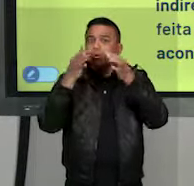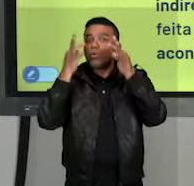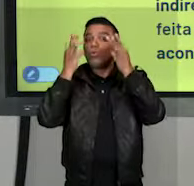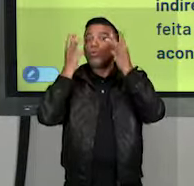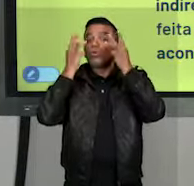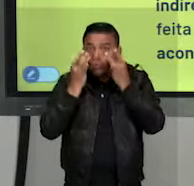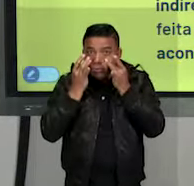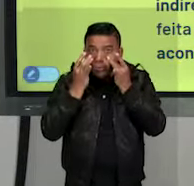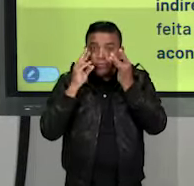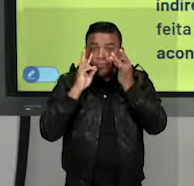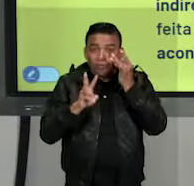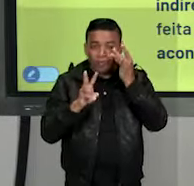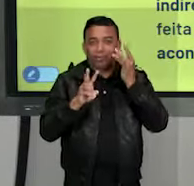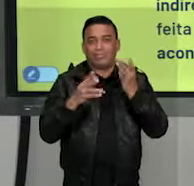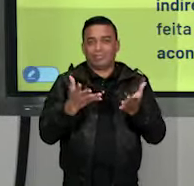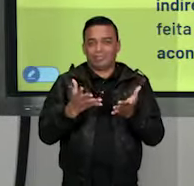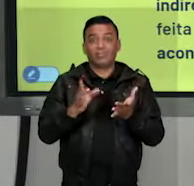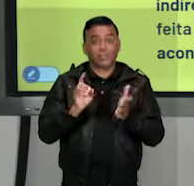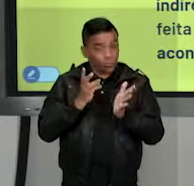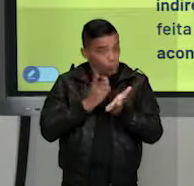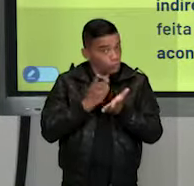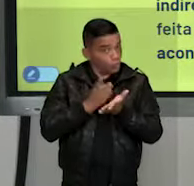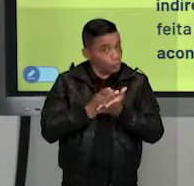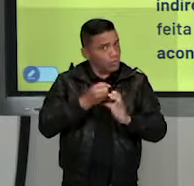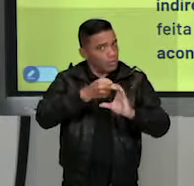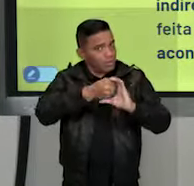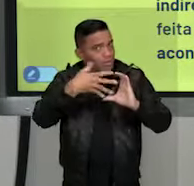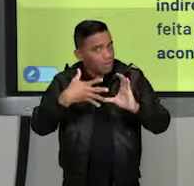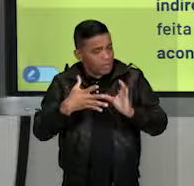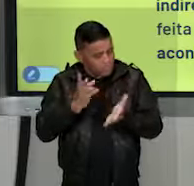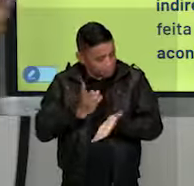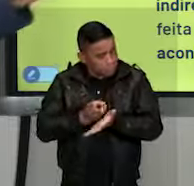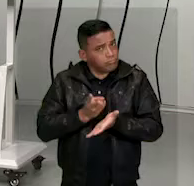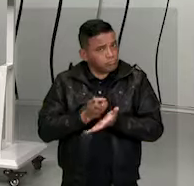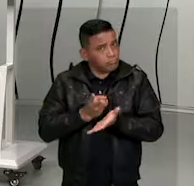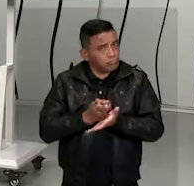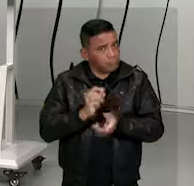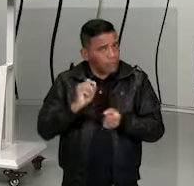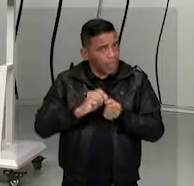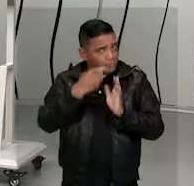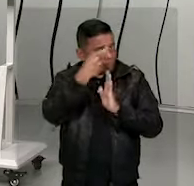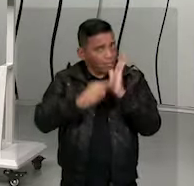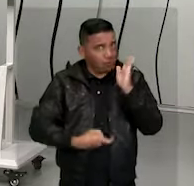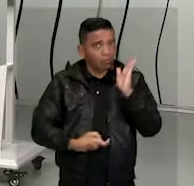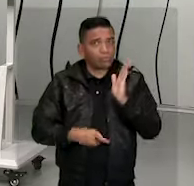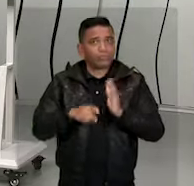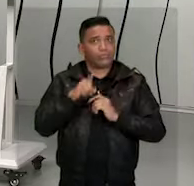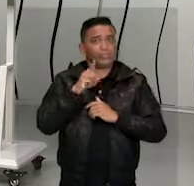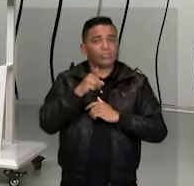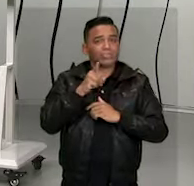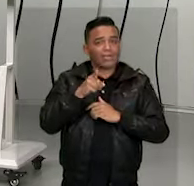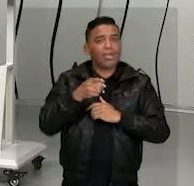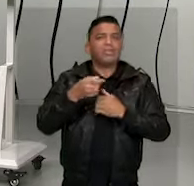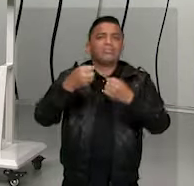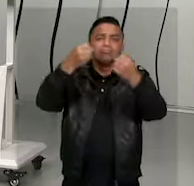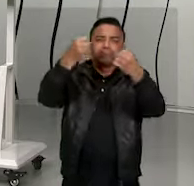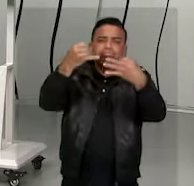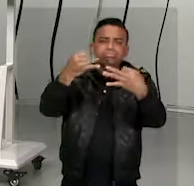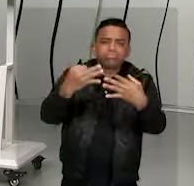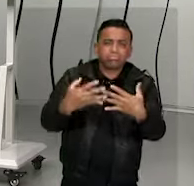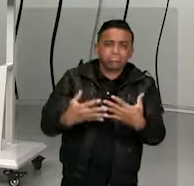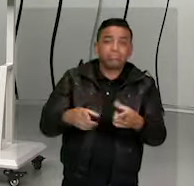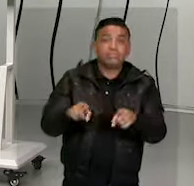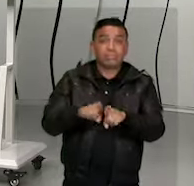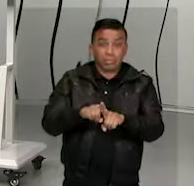sugiro que você continue na mesma linha de produção, que você narre, adote